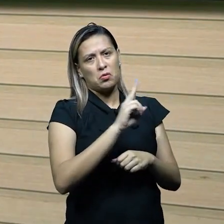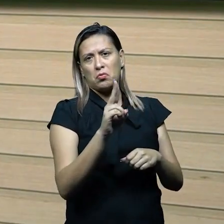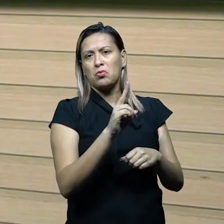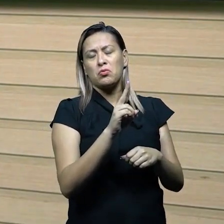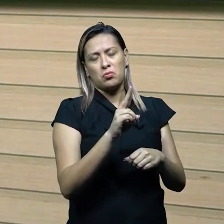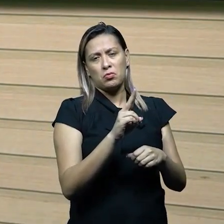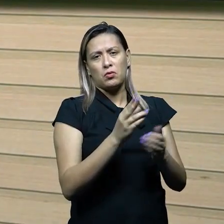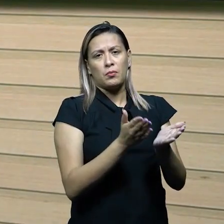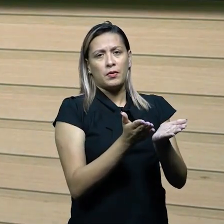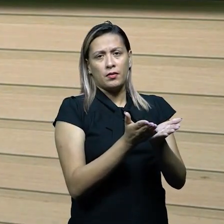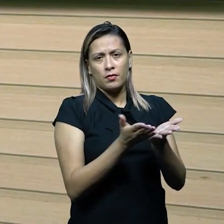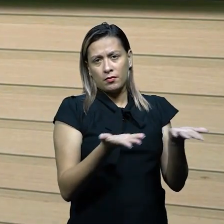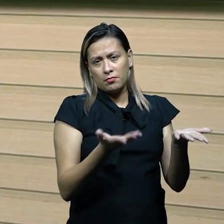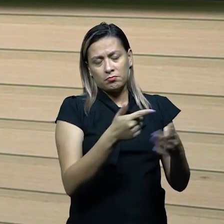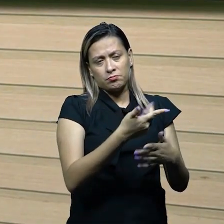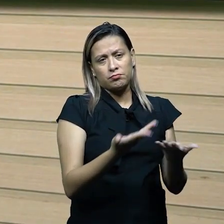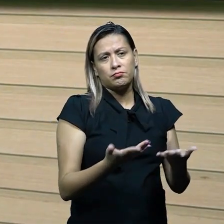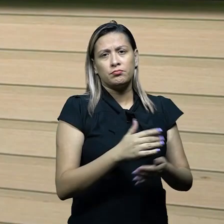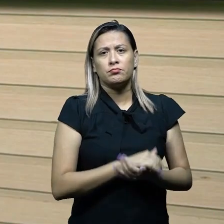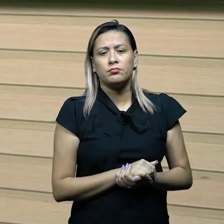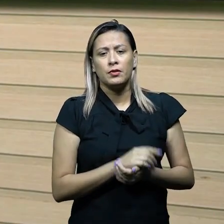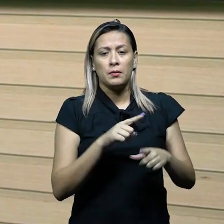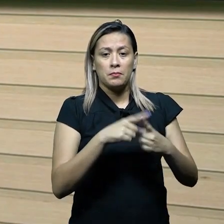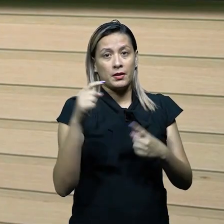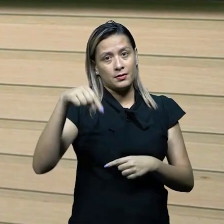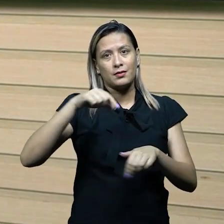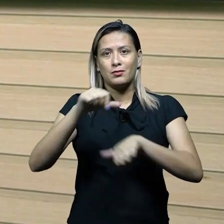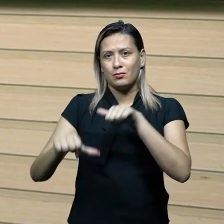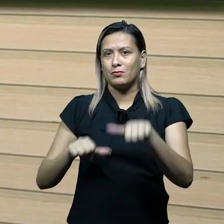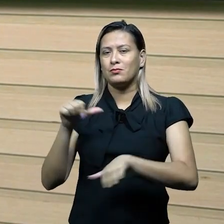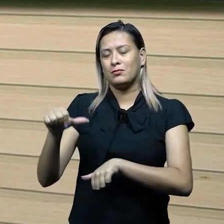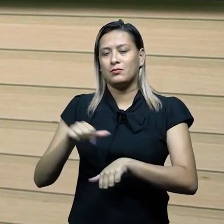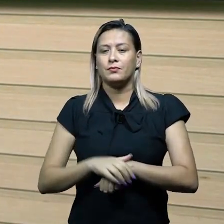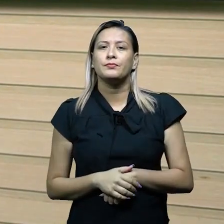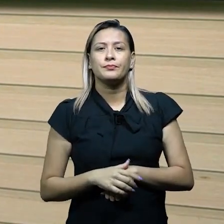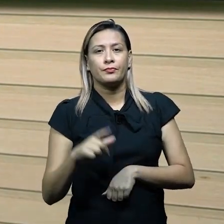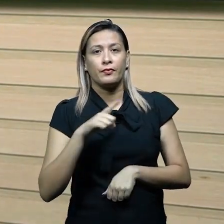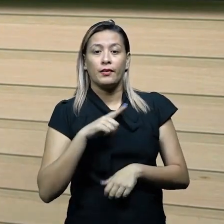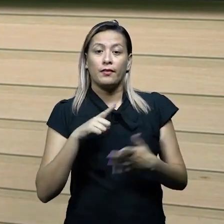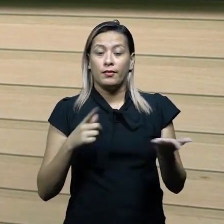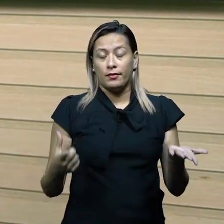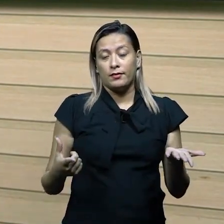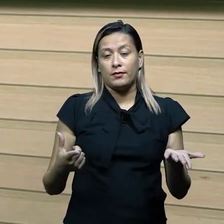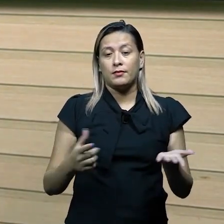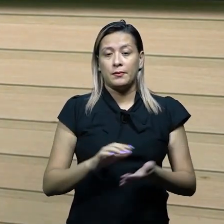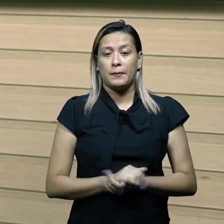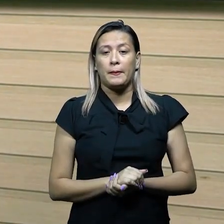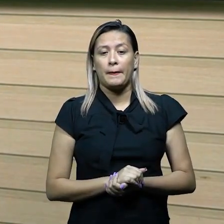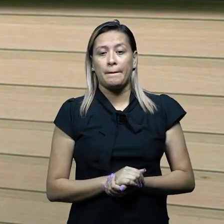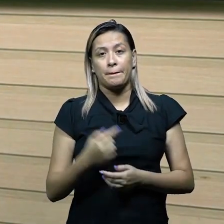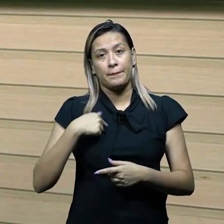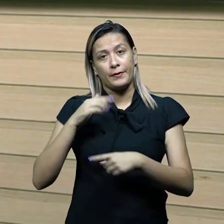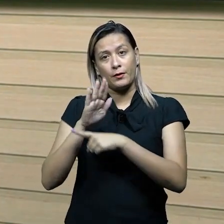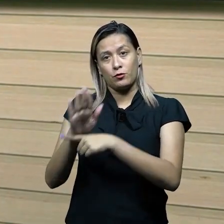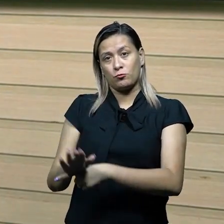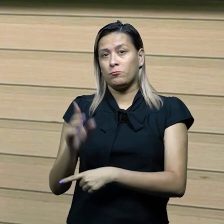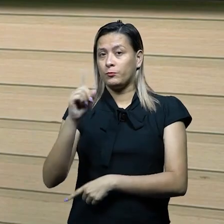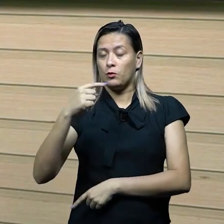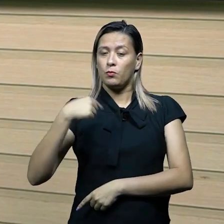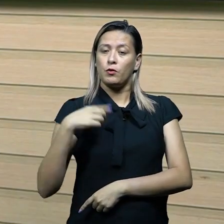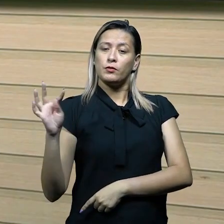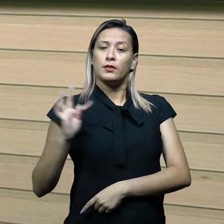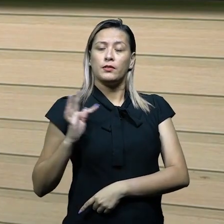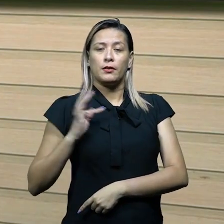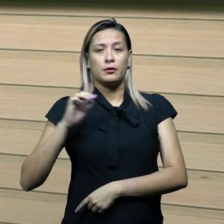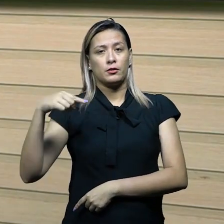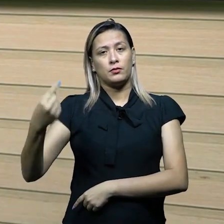Era só uma questão de nomenclatura interna, mas a minha carteira era naquele cargo ali. Só que aqui eu mudo. Aí envolve até as questões trabalhistas, porque eu não vou